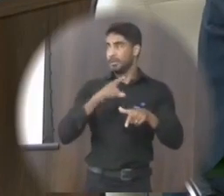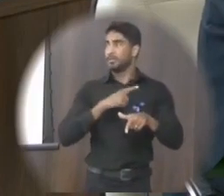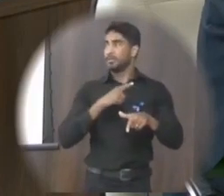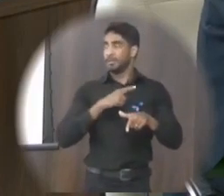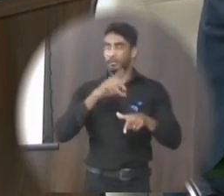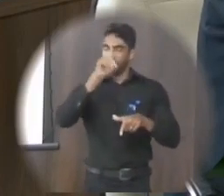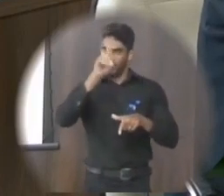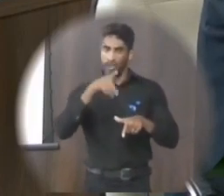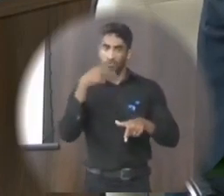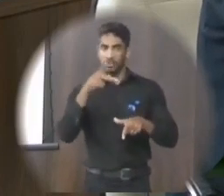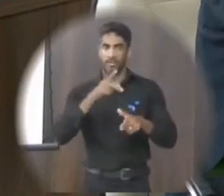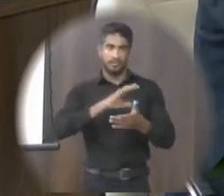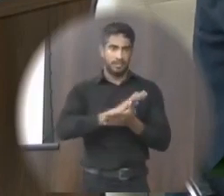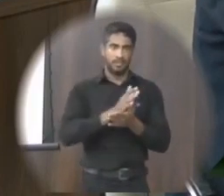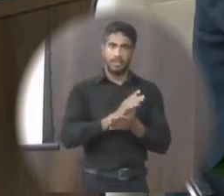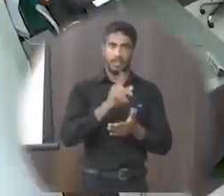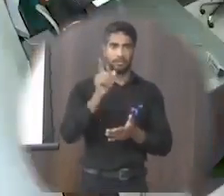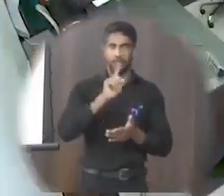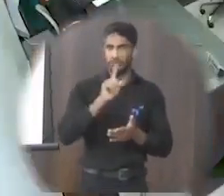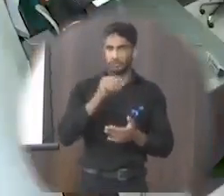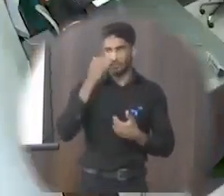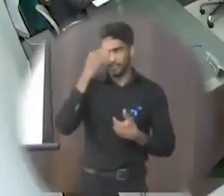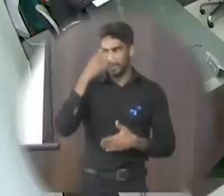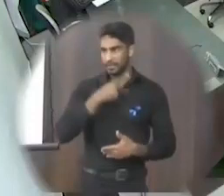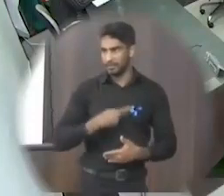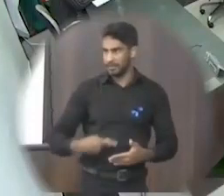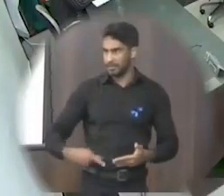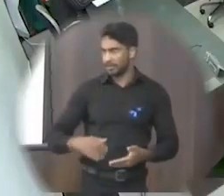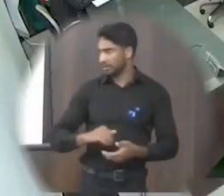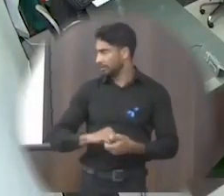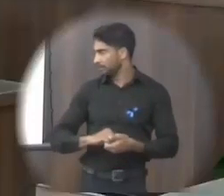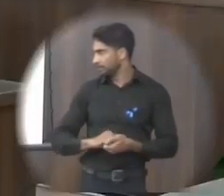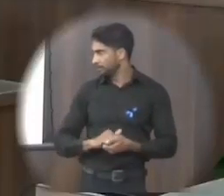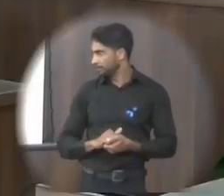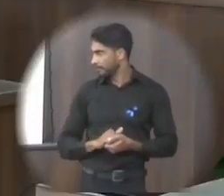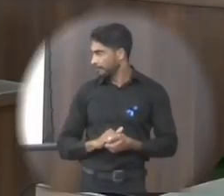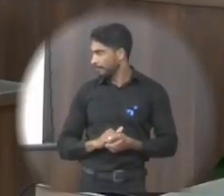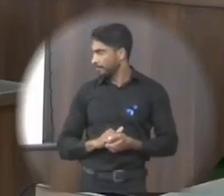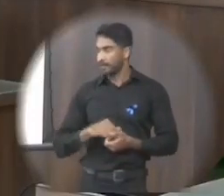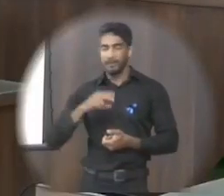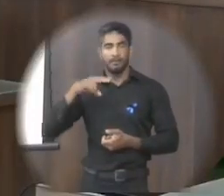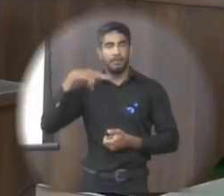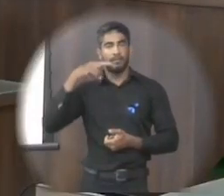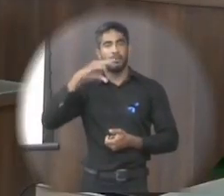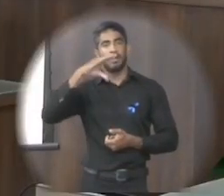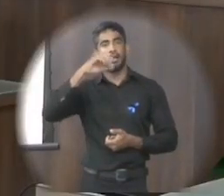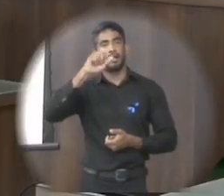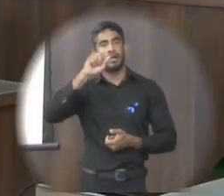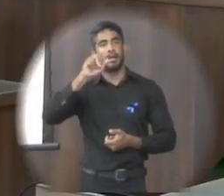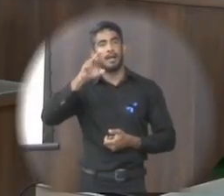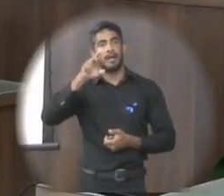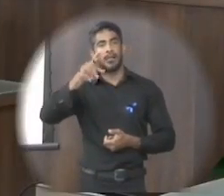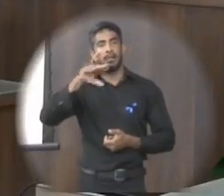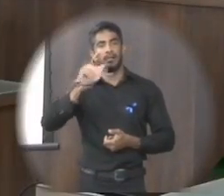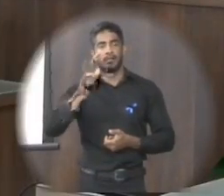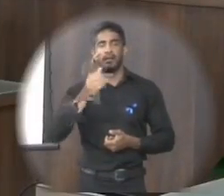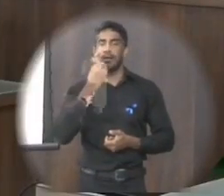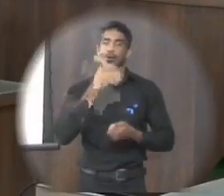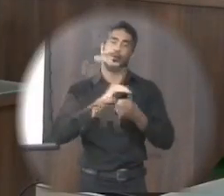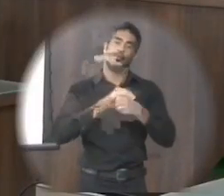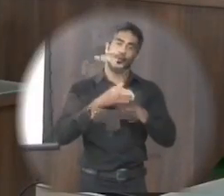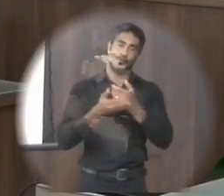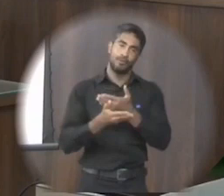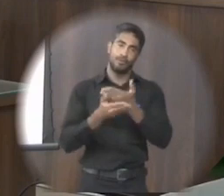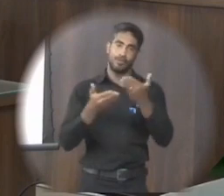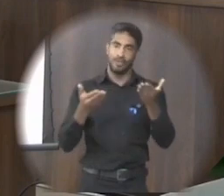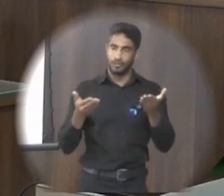ser prejudicados. Obrigado, presidente. Com a palavra, senhor presidente. Vereadora Carmelina. Boa noite a todos,